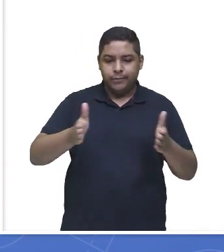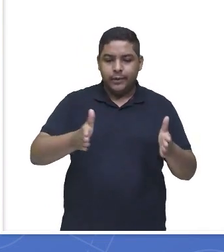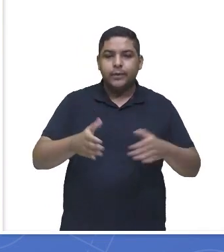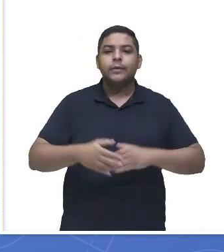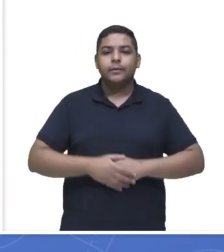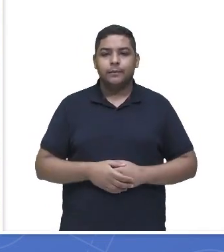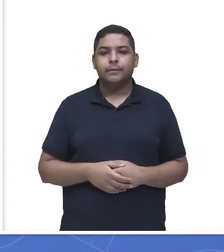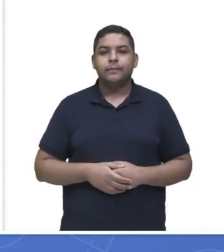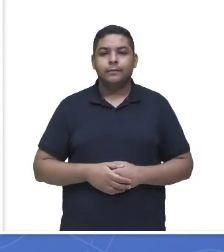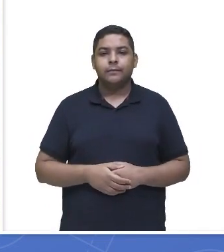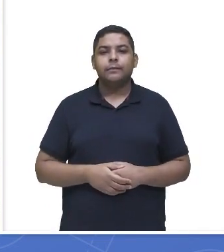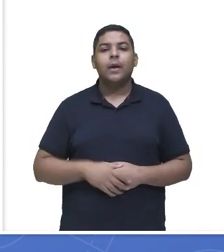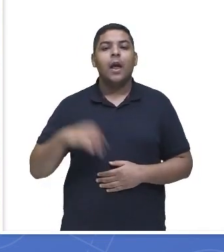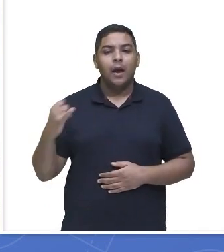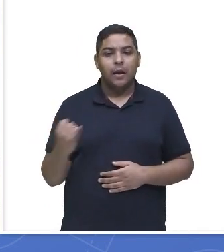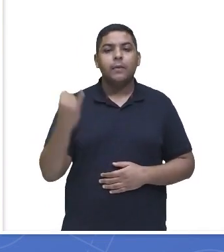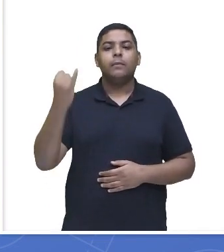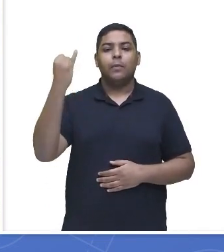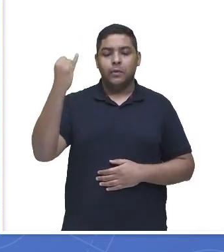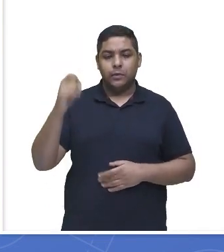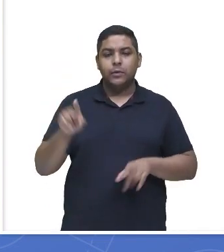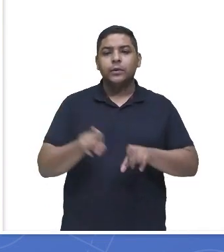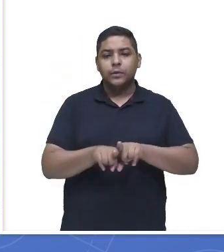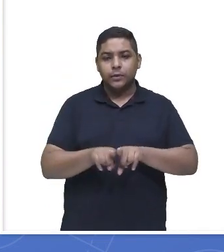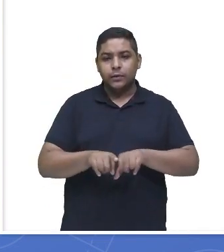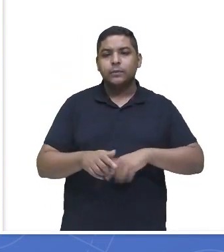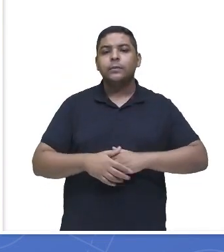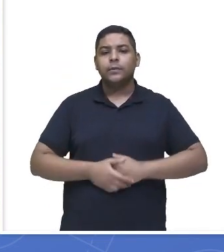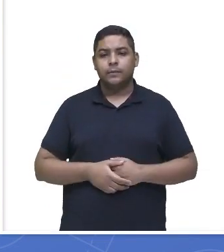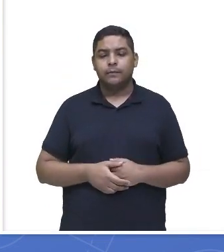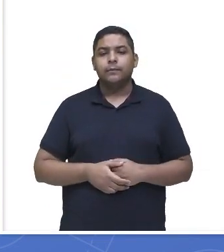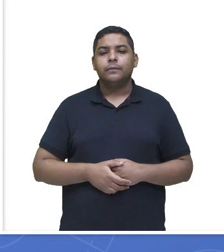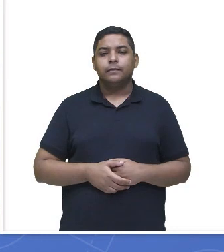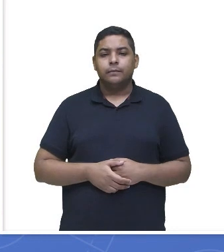é bom, é muito importante e é bom a gente ter muito